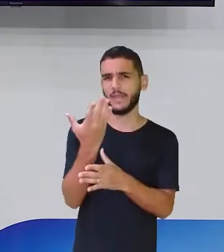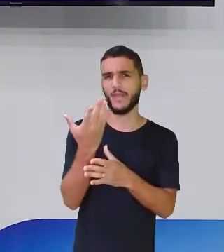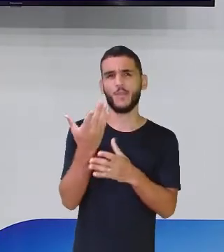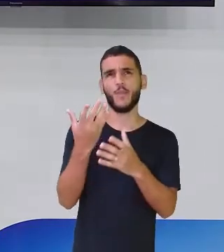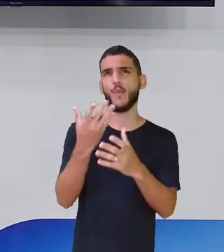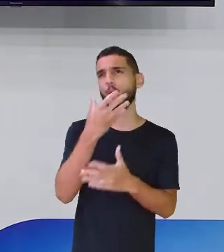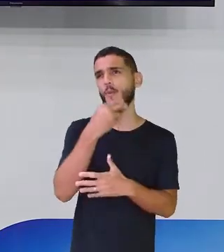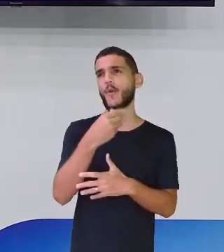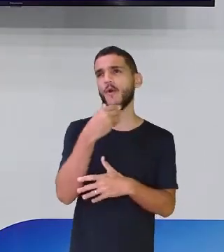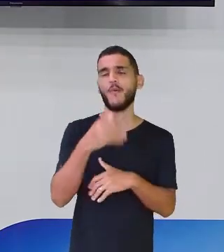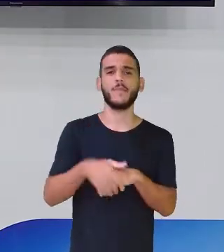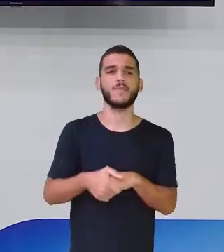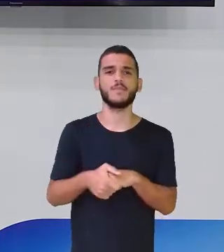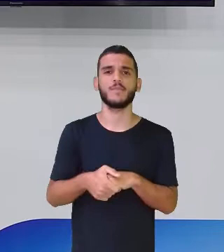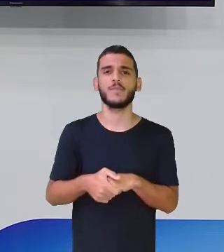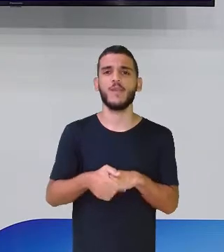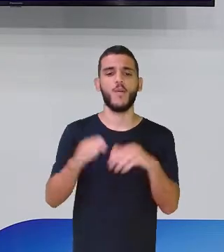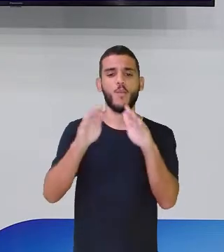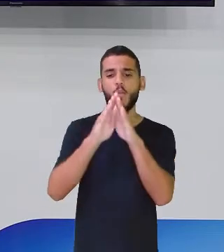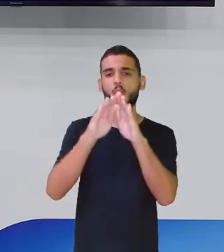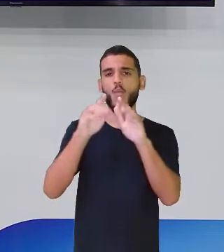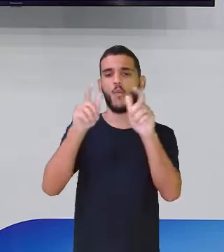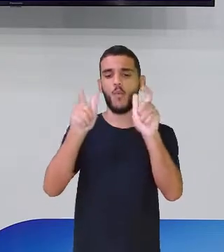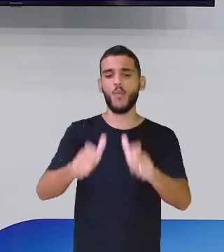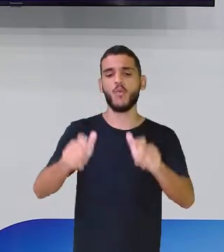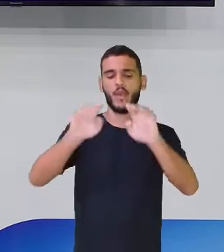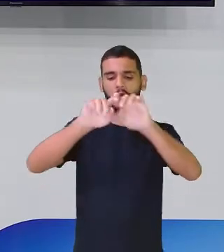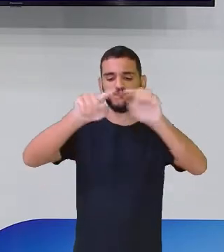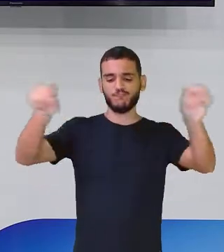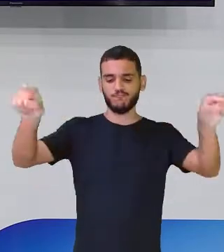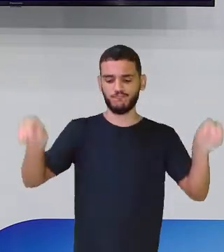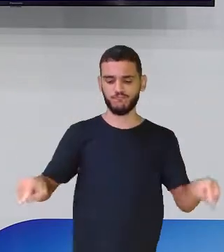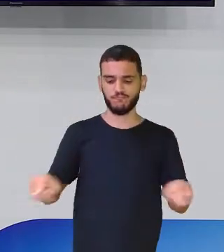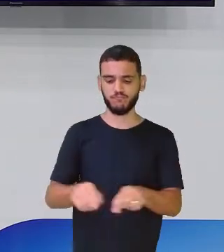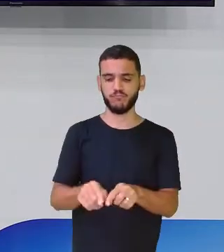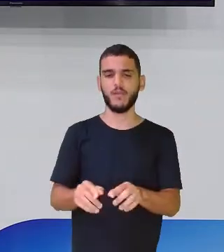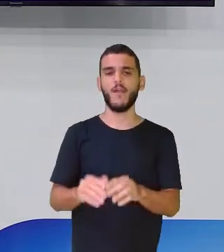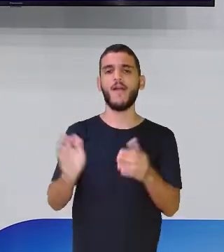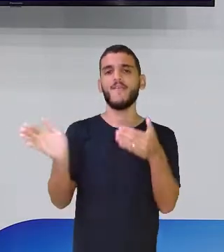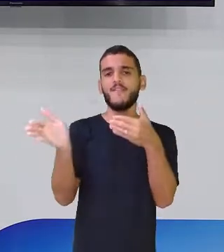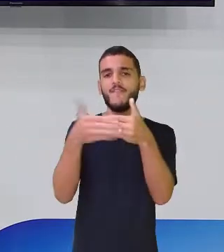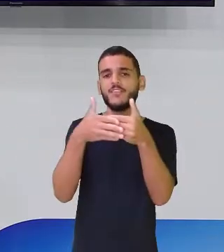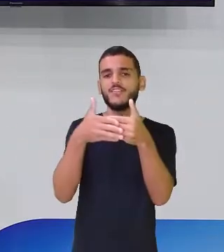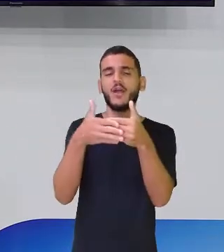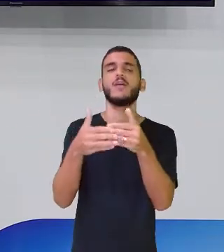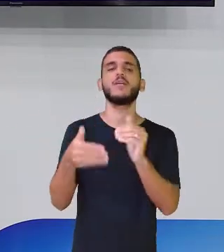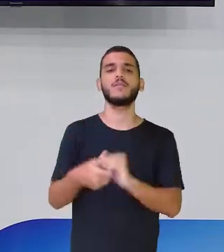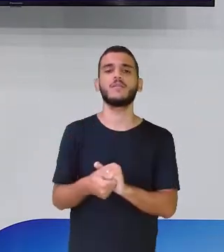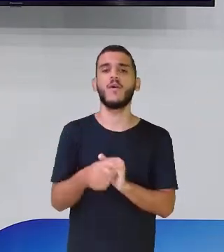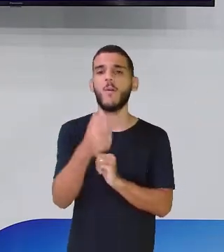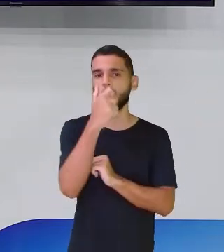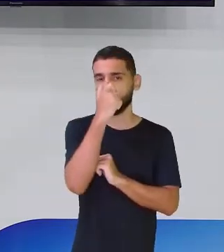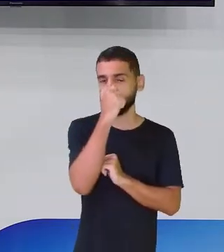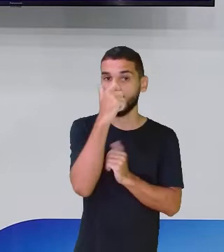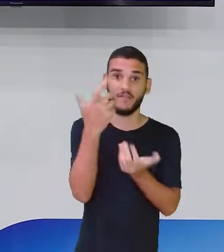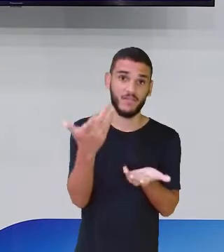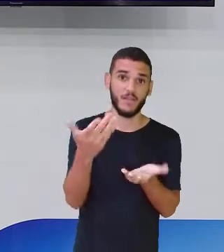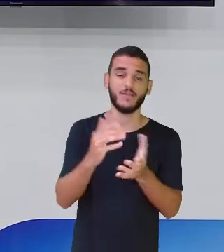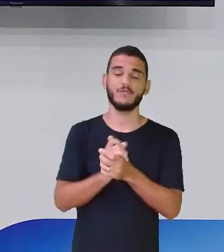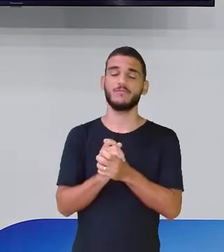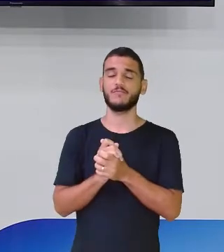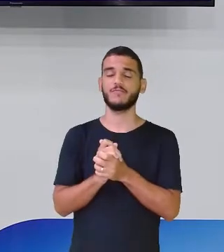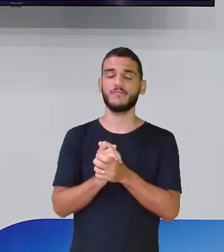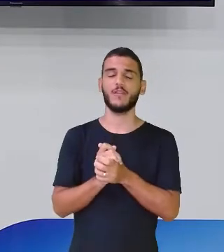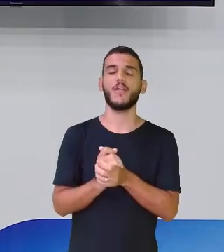de câmera. Os cientistas, às vezes, eles fazem esse tipo de experimento, principalmente no espaço,